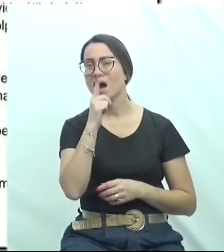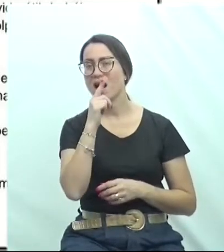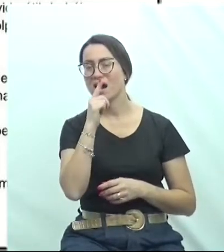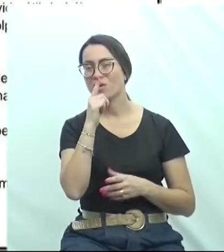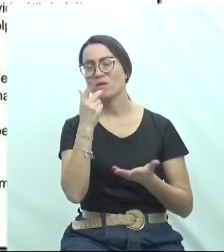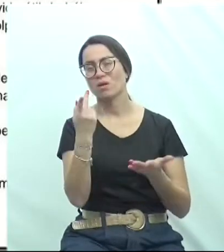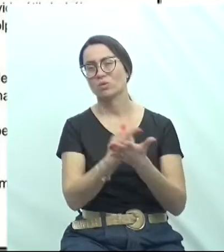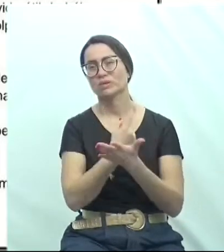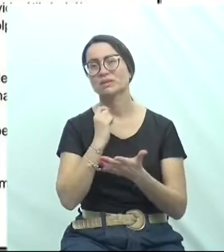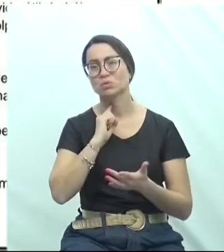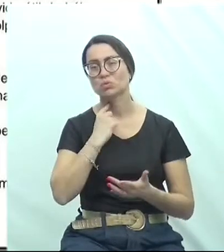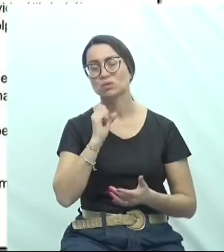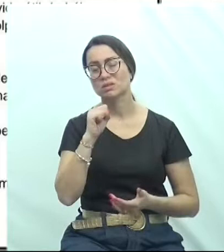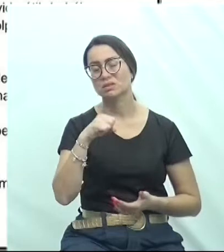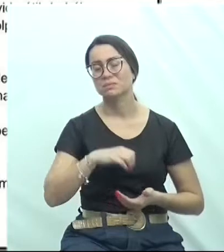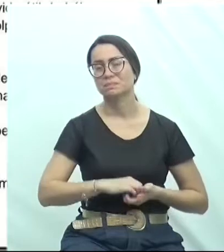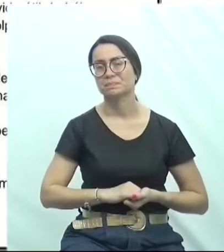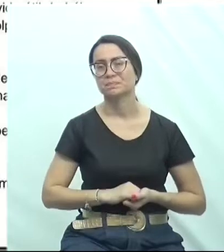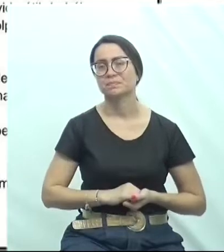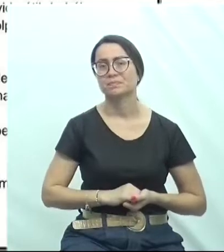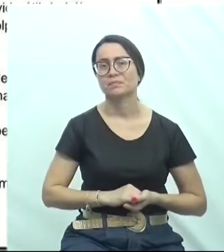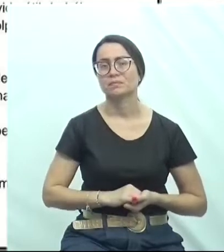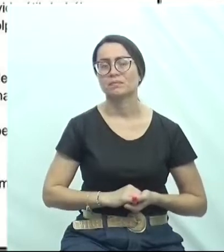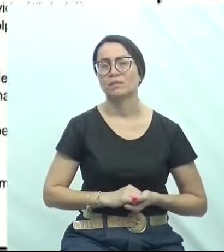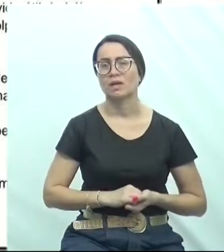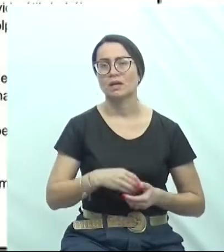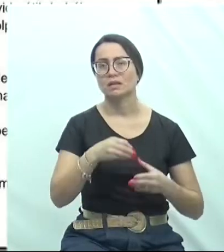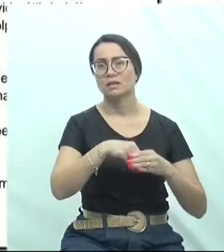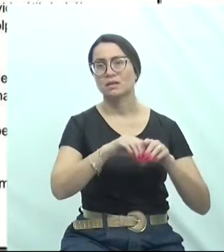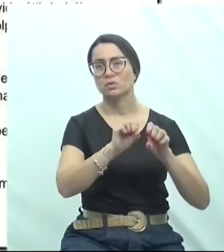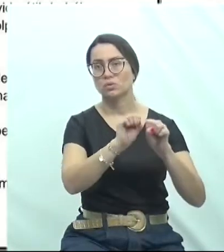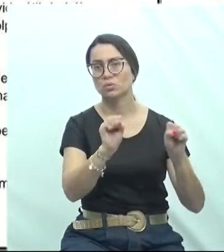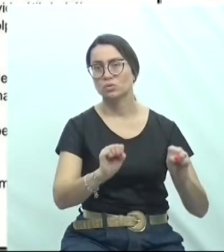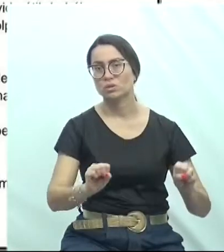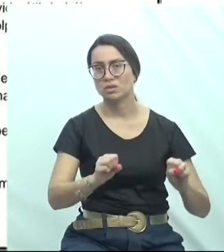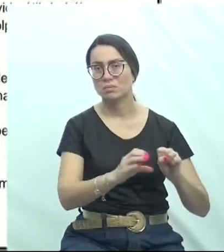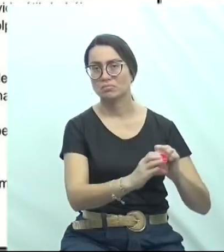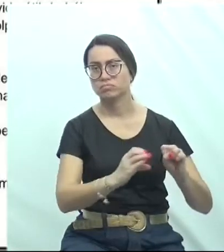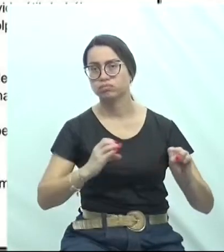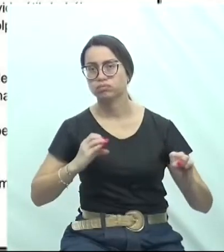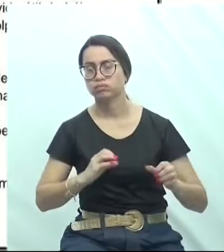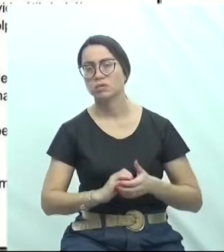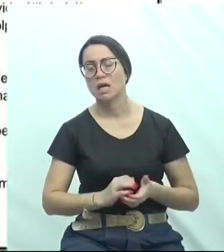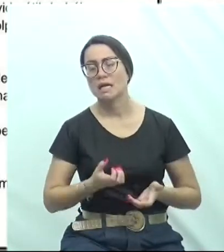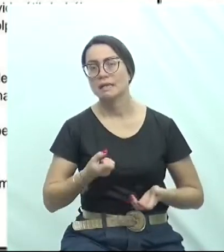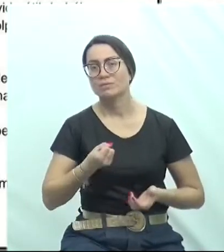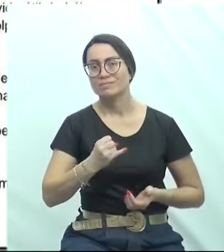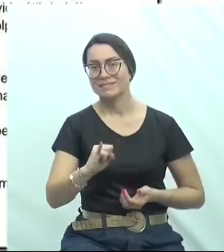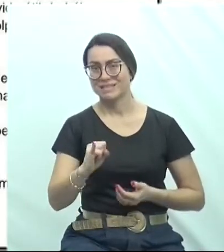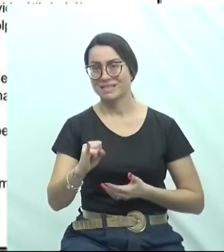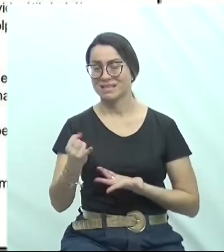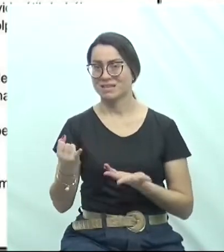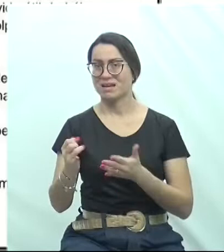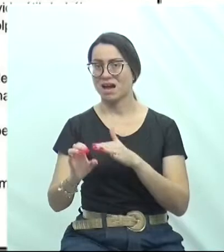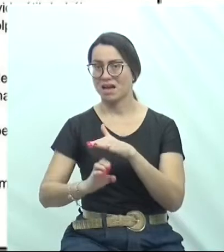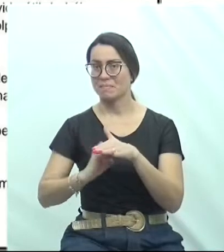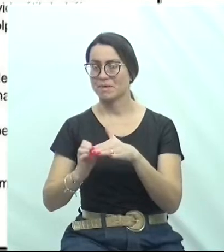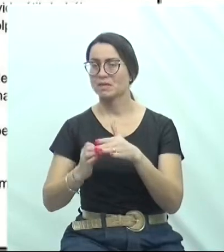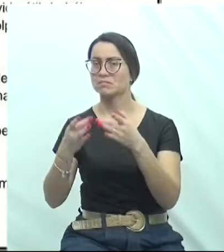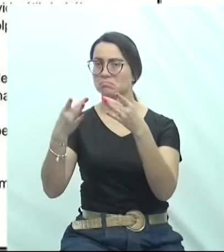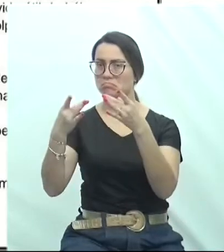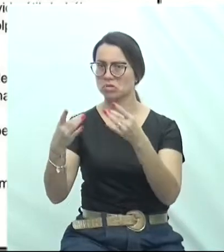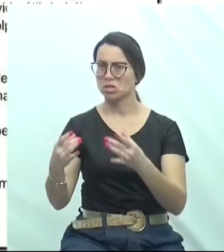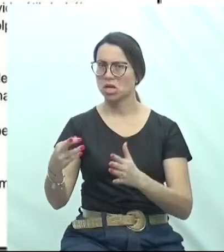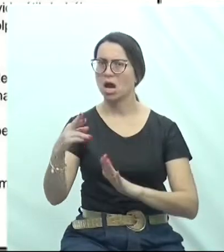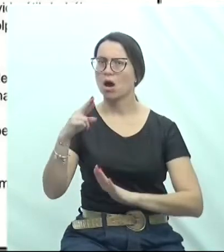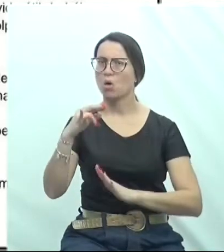Então, eu gostaria até que se a empresa trouxesse esse tipo de análise para nós, seria importante para a gente estar, ou até a gente puder